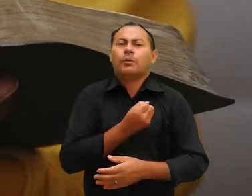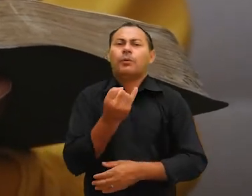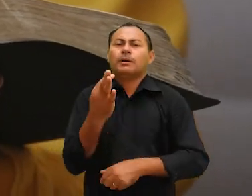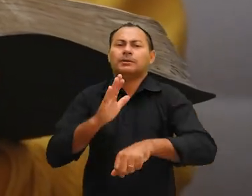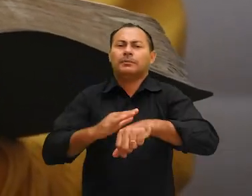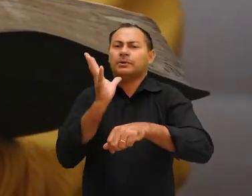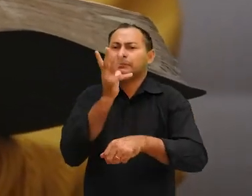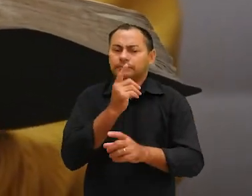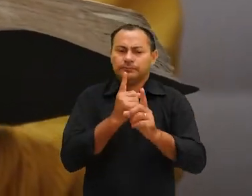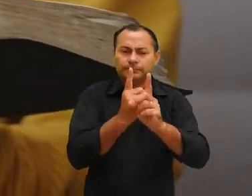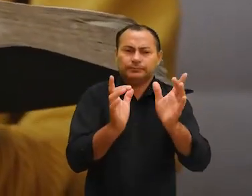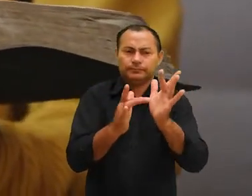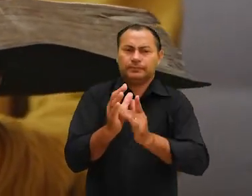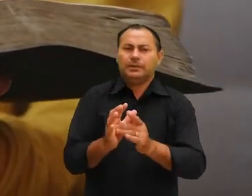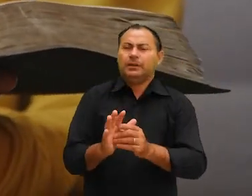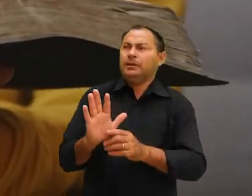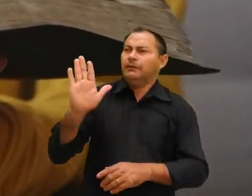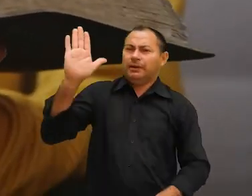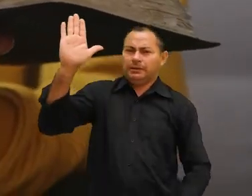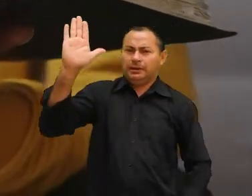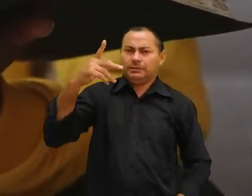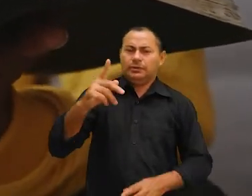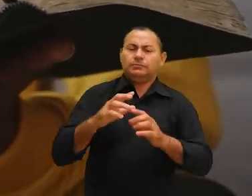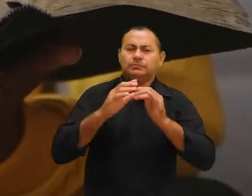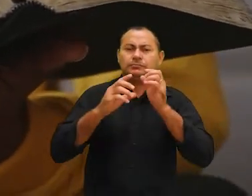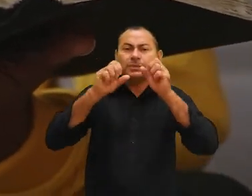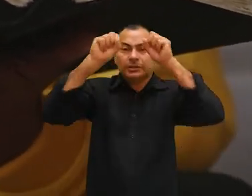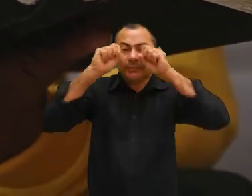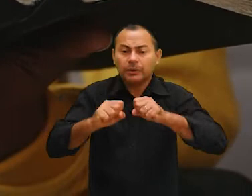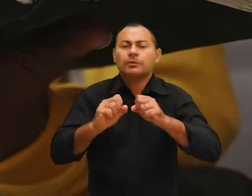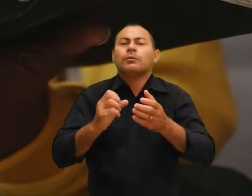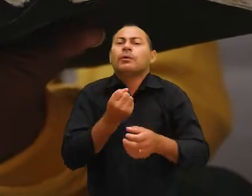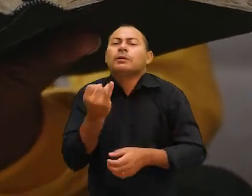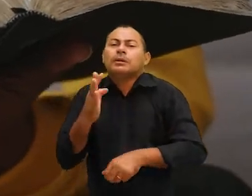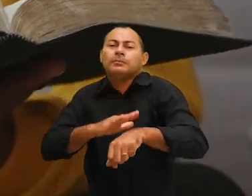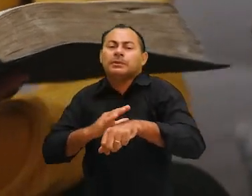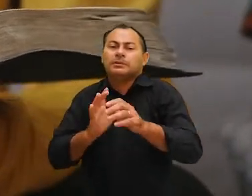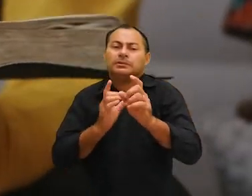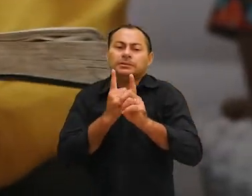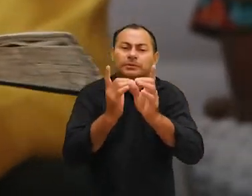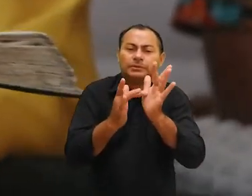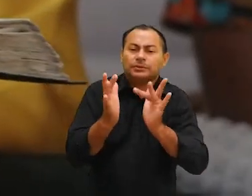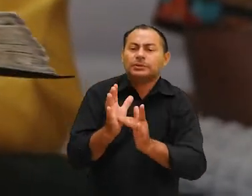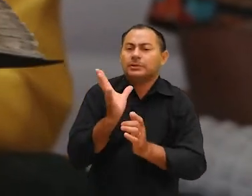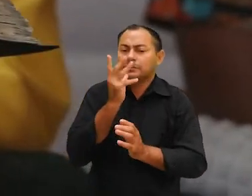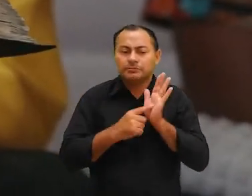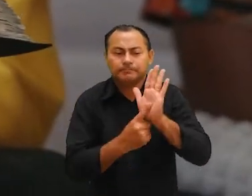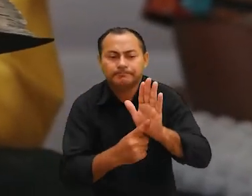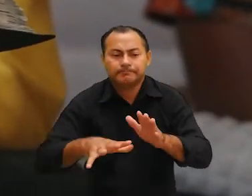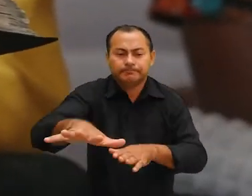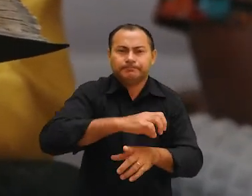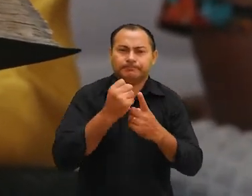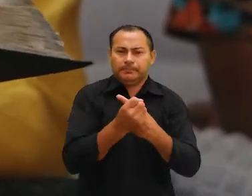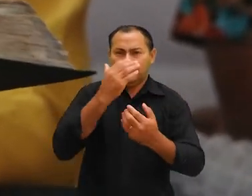Quanto tempo demora para que o discípulo de Jesus levanta a sua Bandeira Quanto tempo demora para que o discípulo de Jesus disponha na